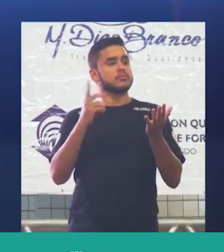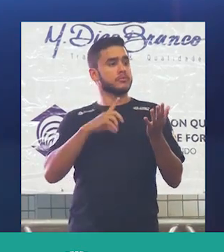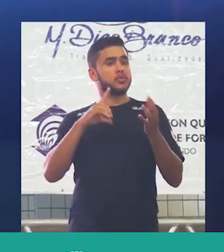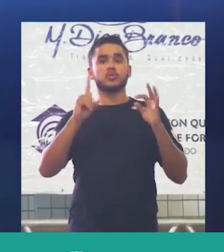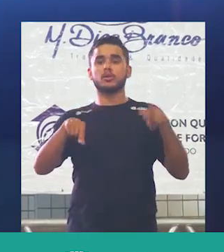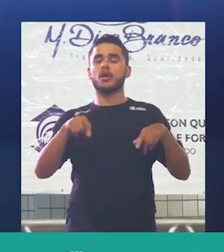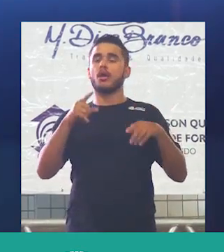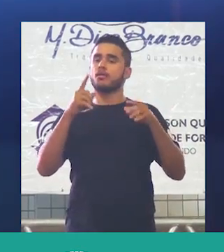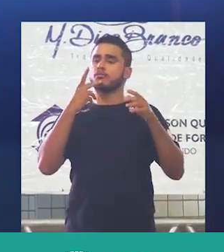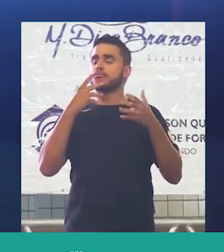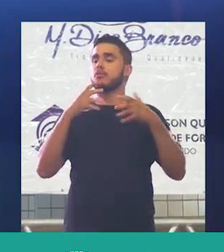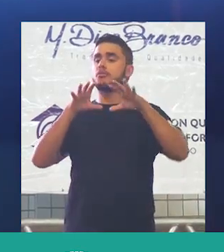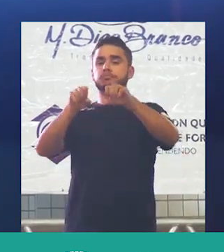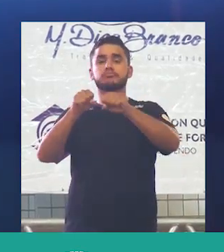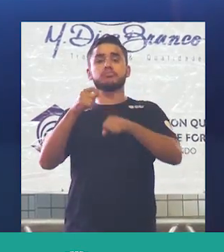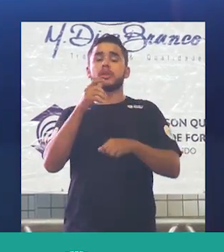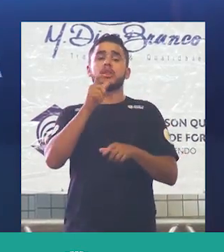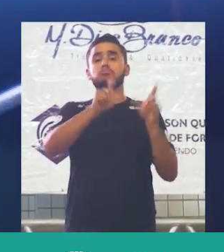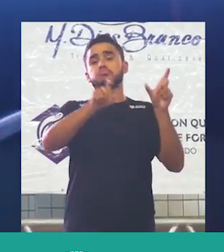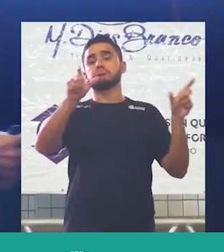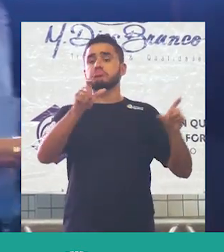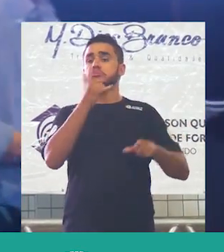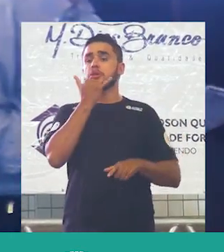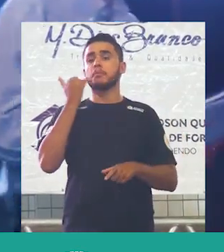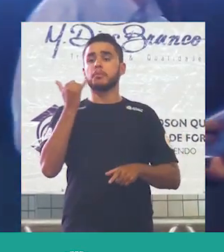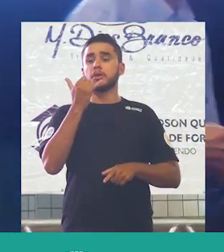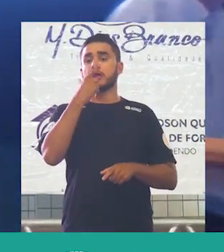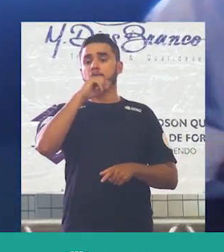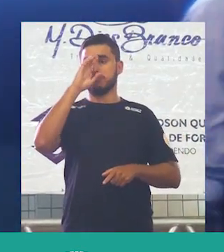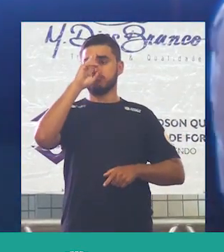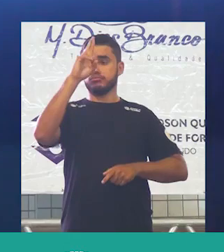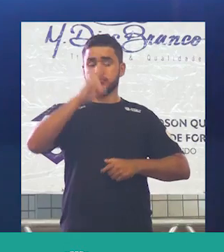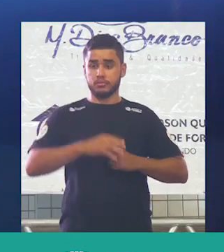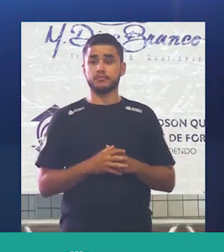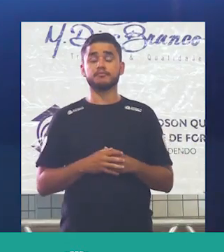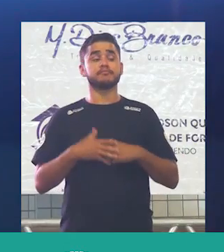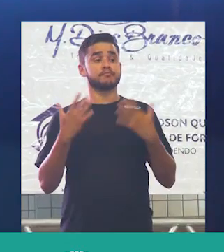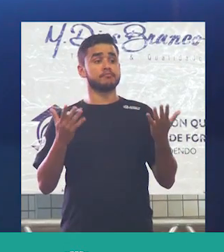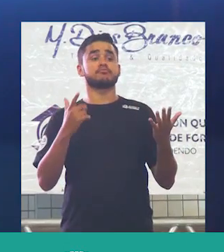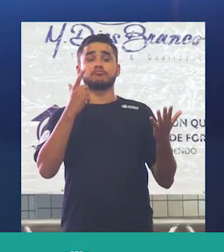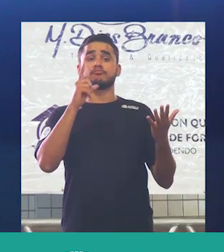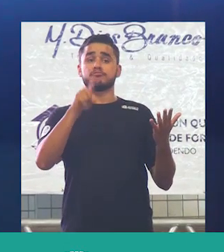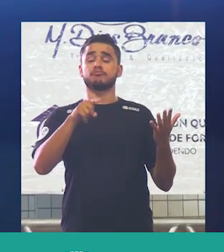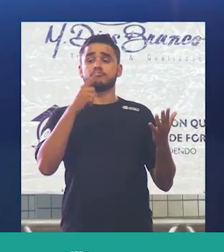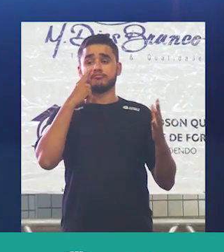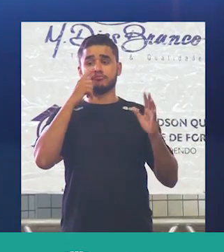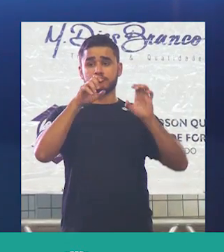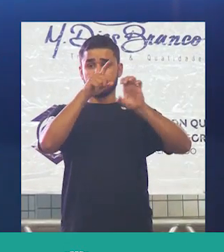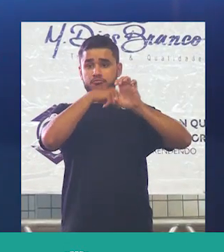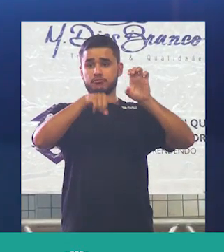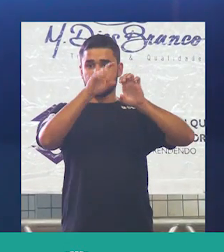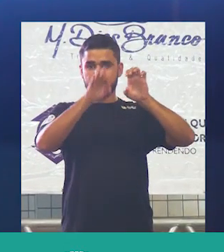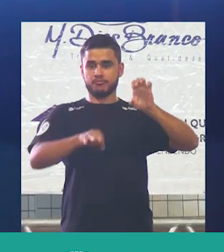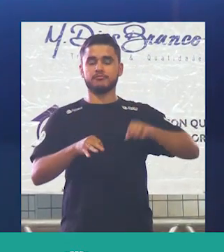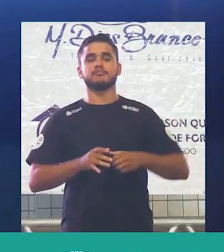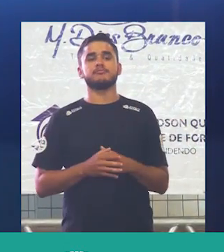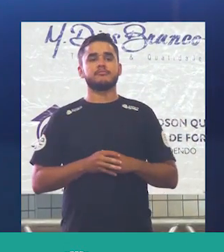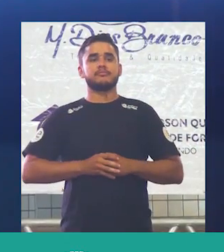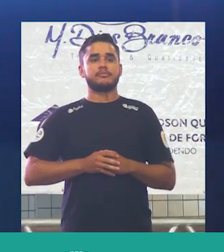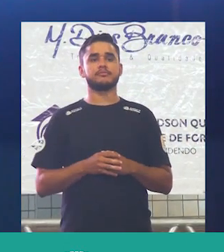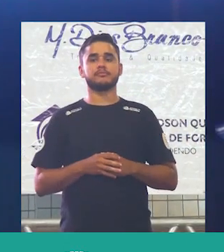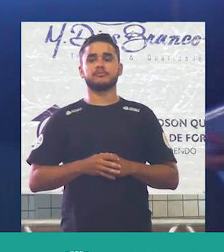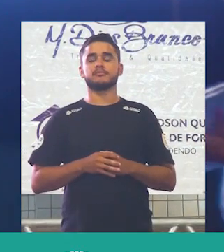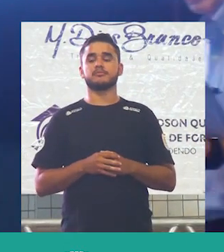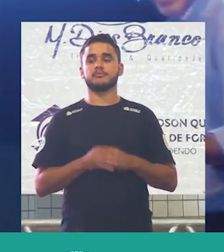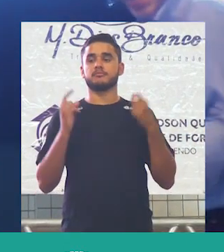dominação variavam de senhor para senhor. Beleza, então? Então essa nossa questãozinha está certíssima.